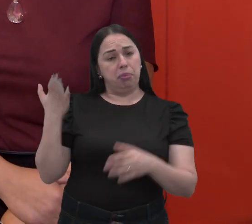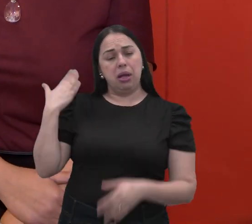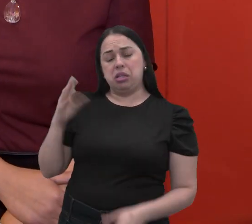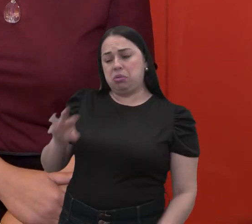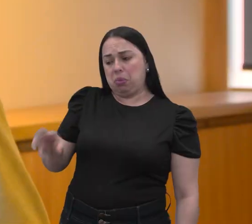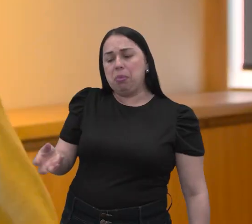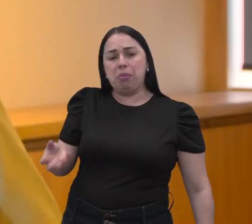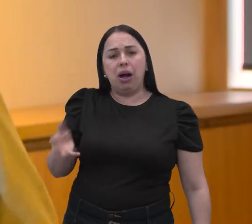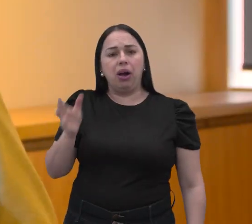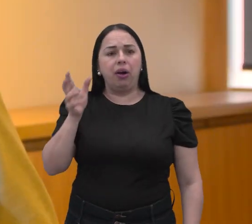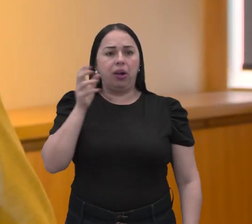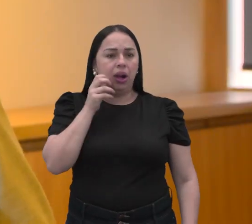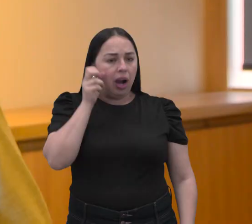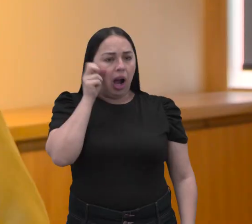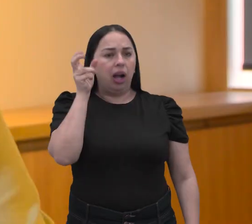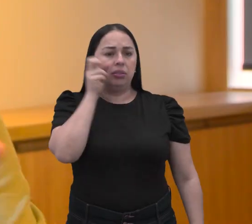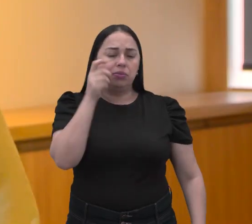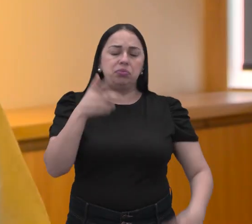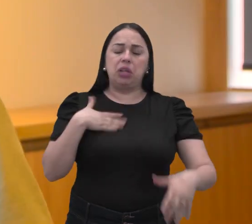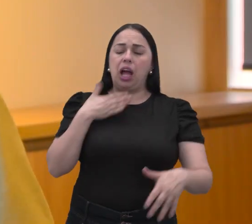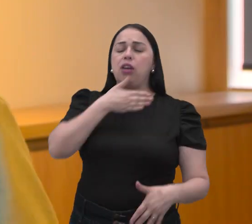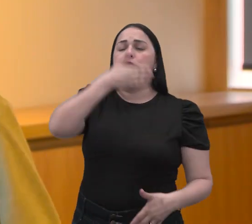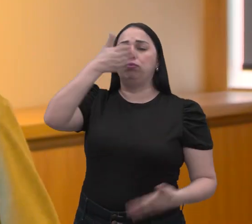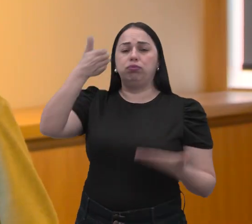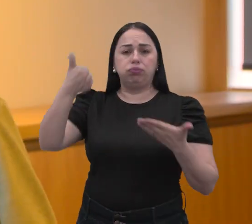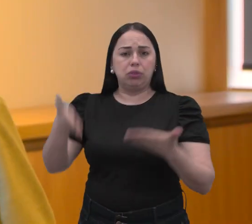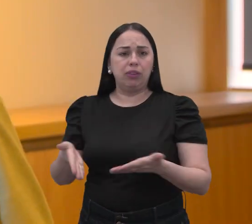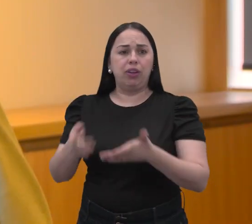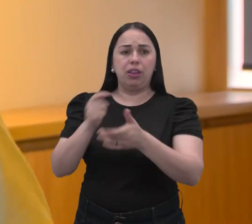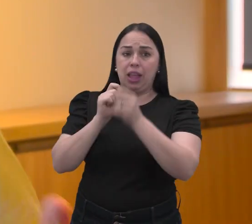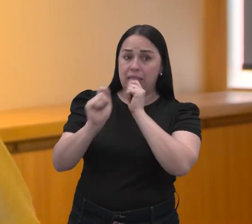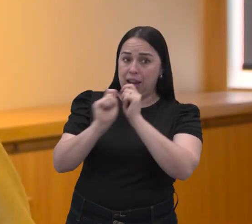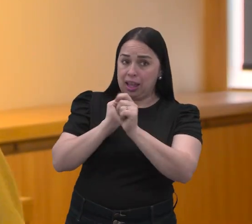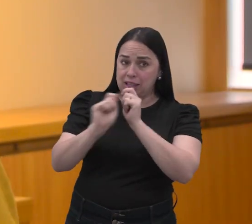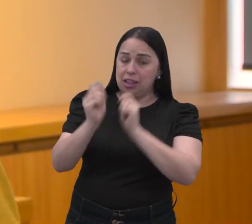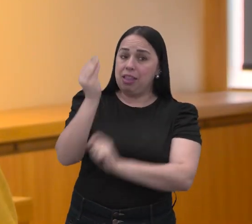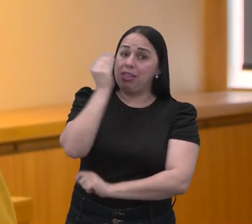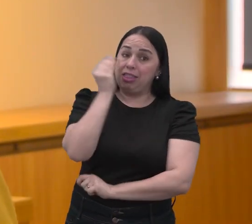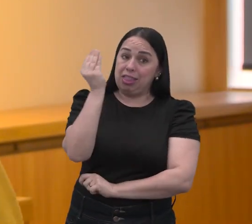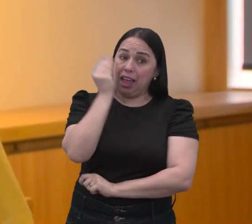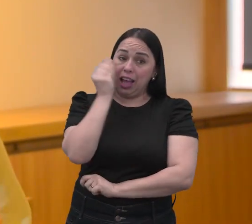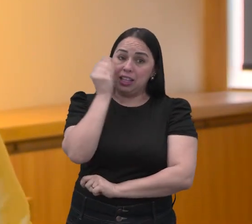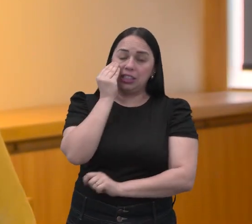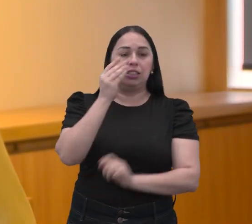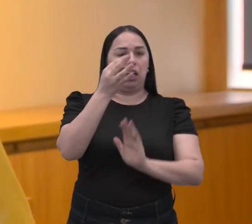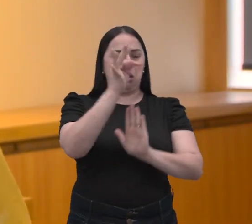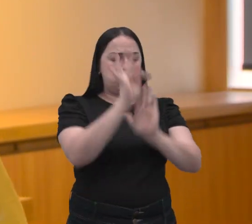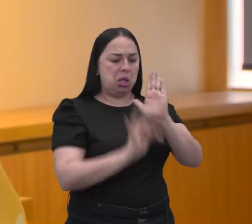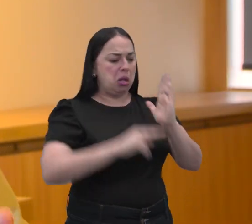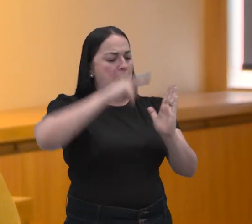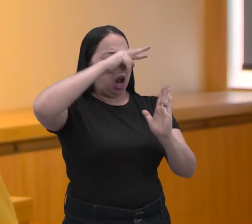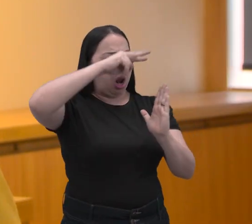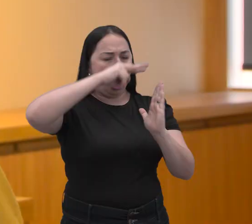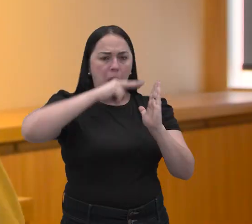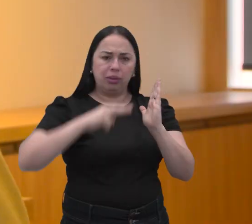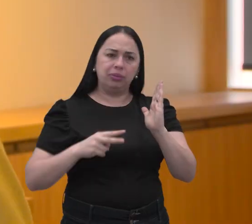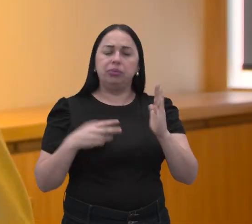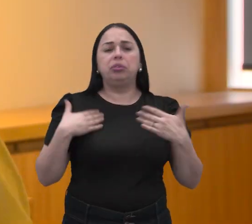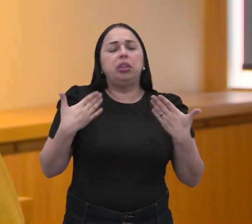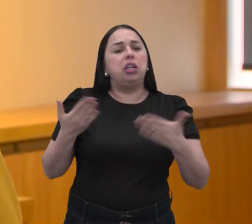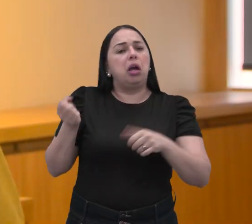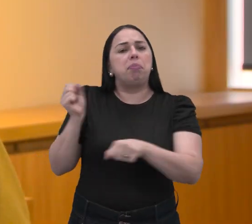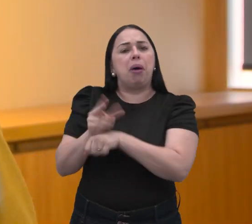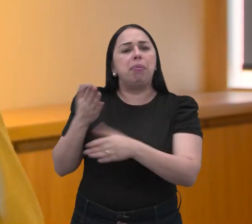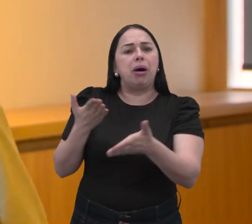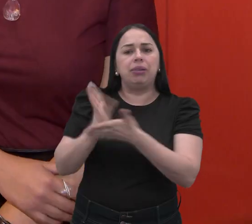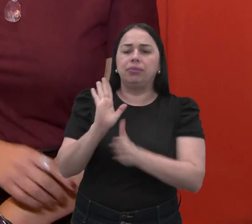a rádio, né? Aí até fui lá, já sabia onde era a rádio. Fiz aquele famoso teste, né? Você pega um texto lá, lê e tal, e